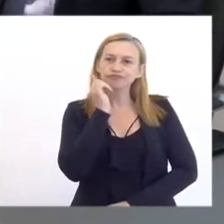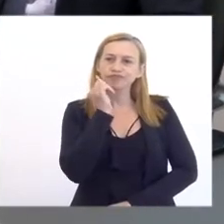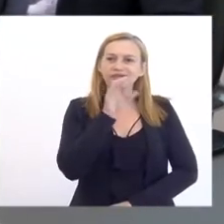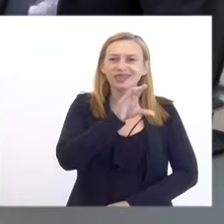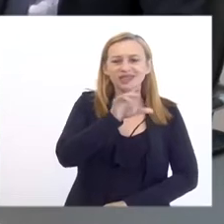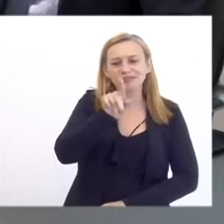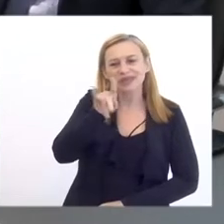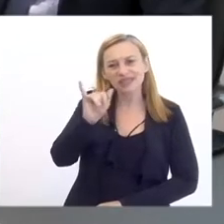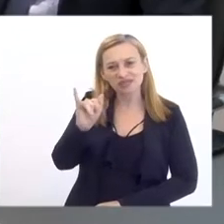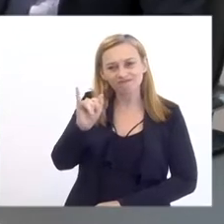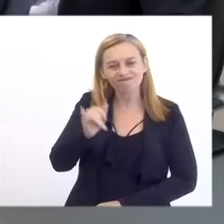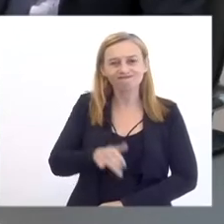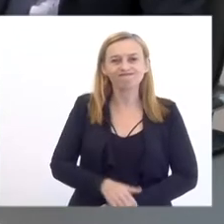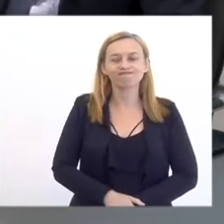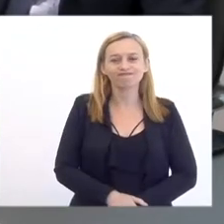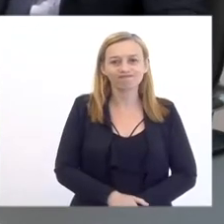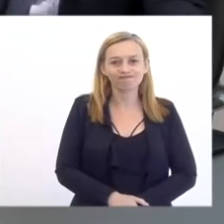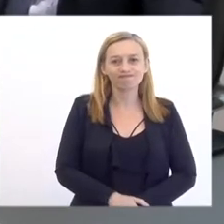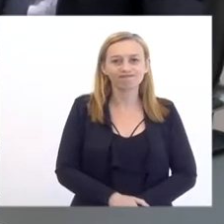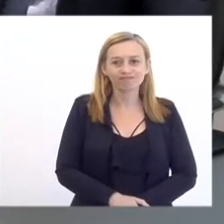CPI.